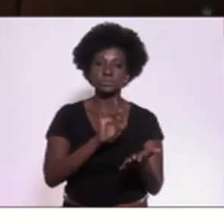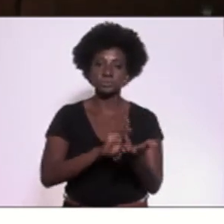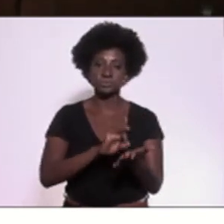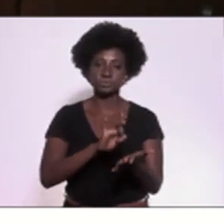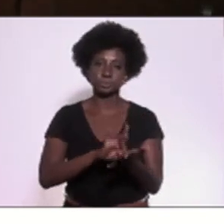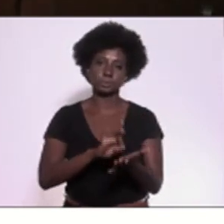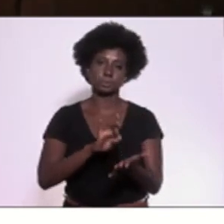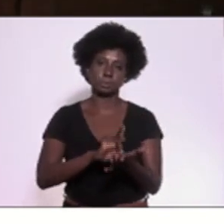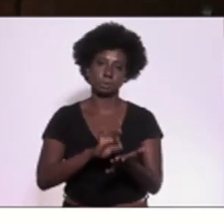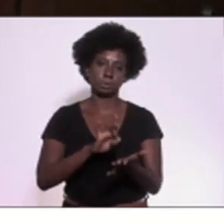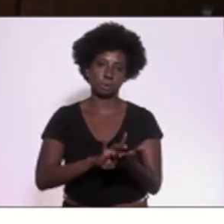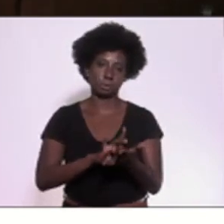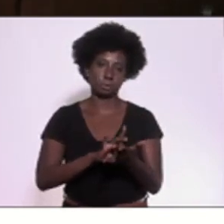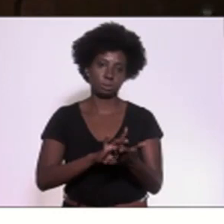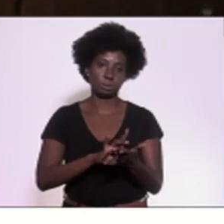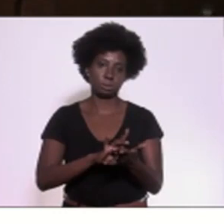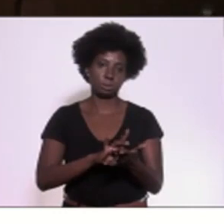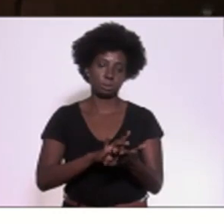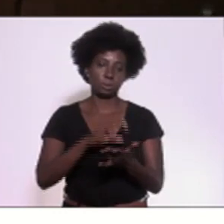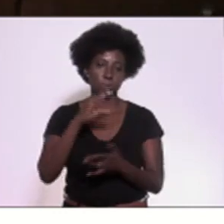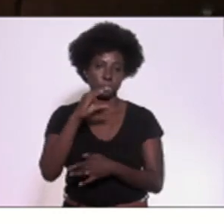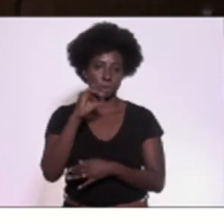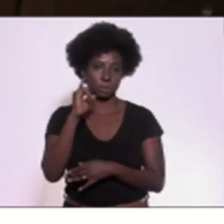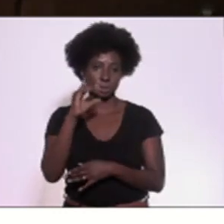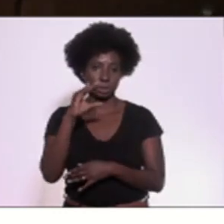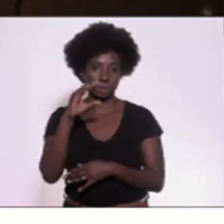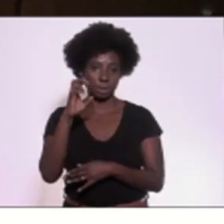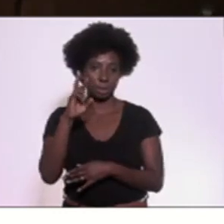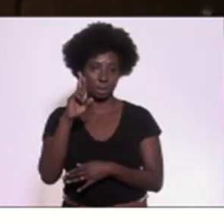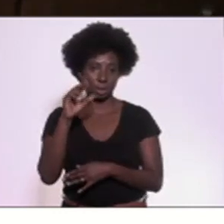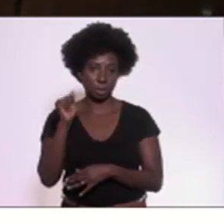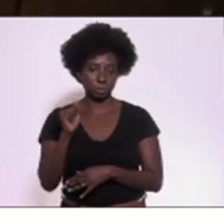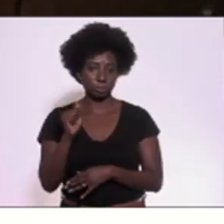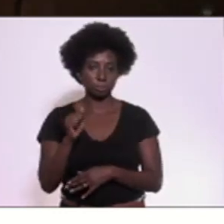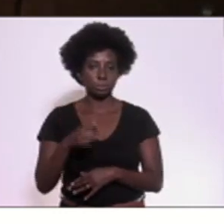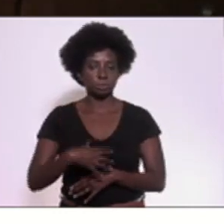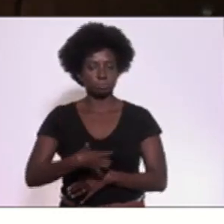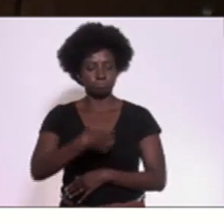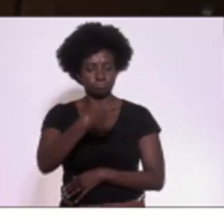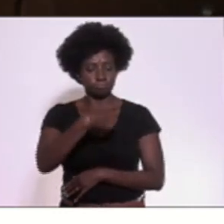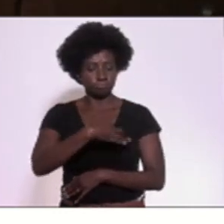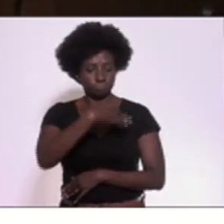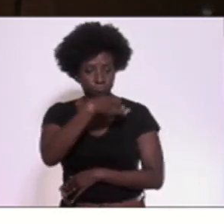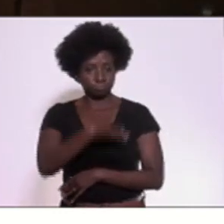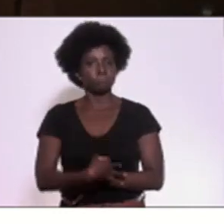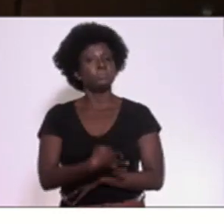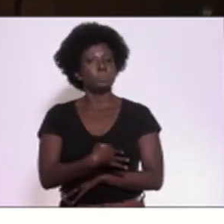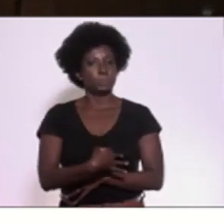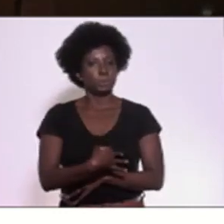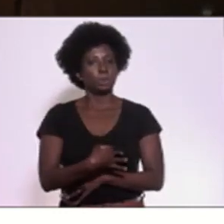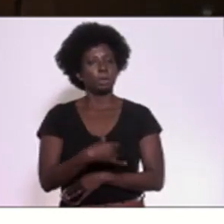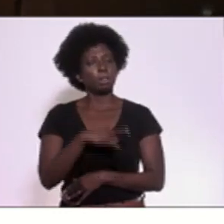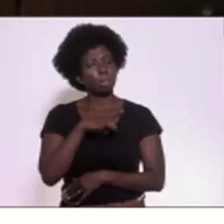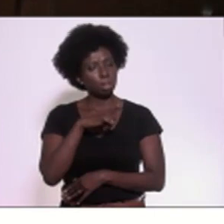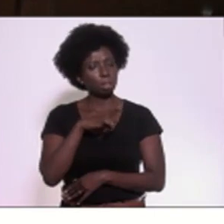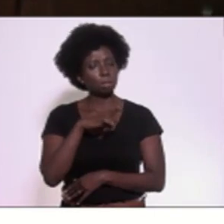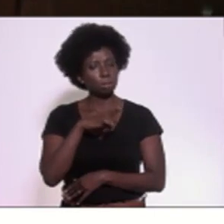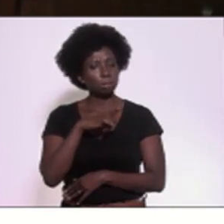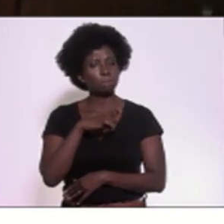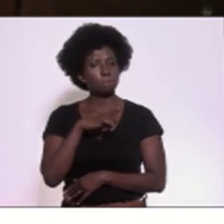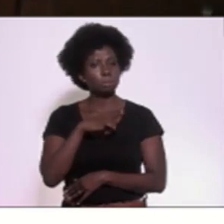viva, permaneça de pé, fortalecendo a luta por reforma agrária, fortalecendo a luta por